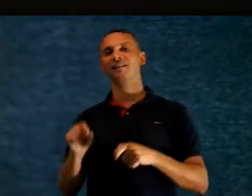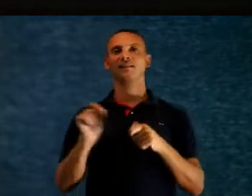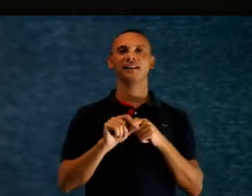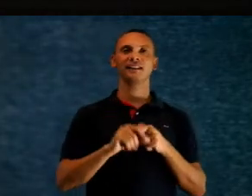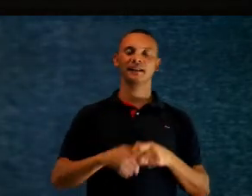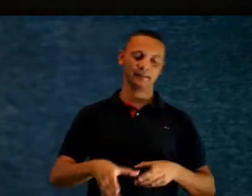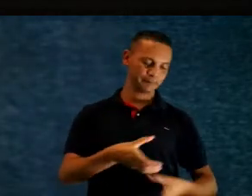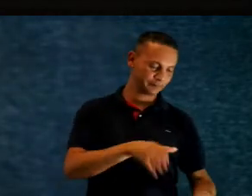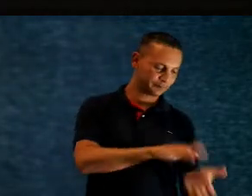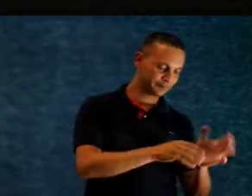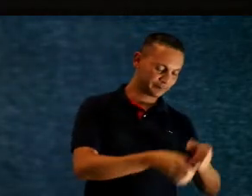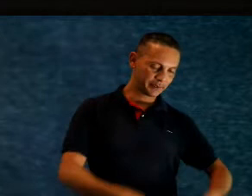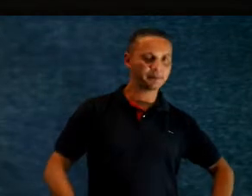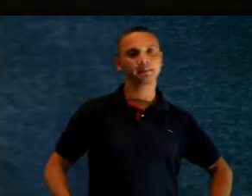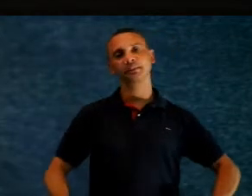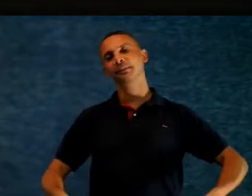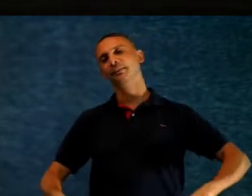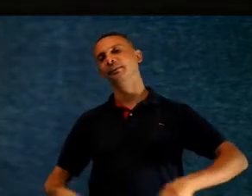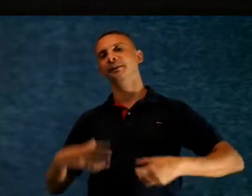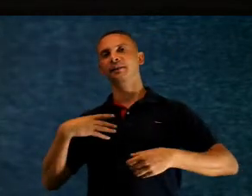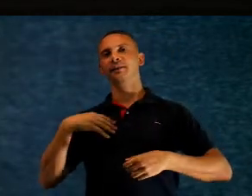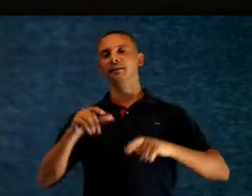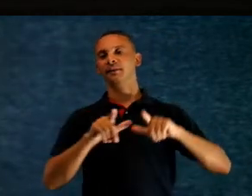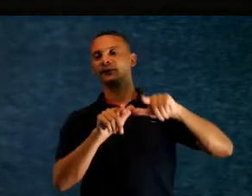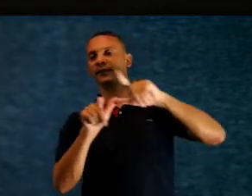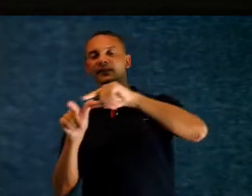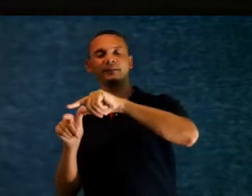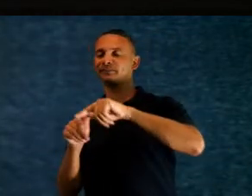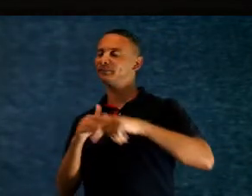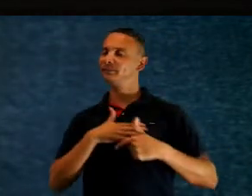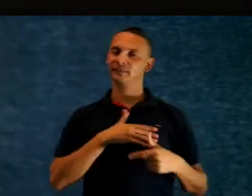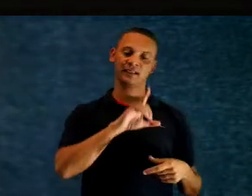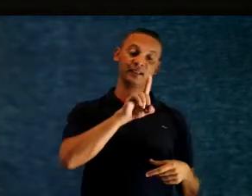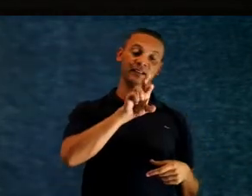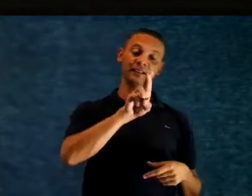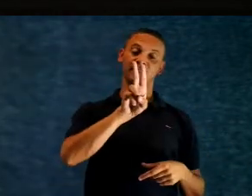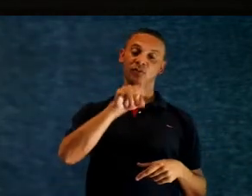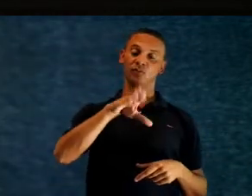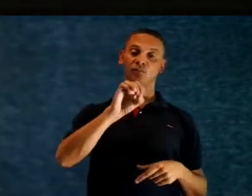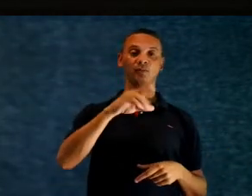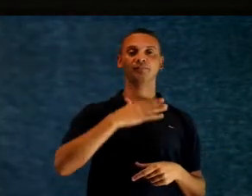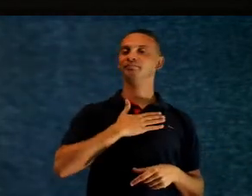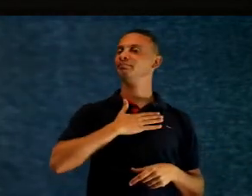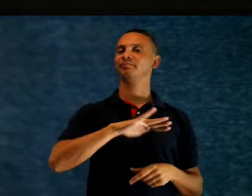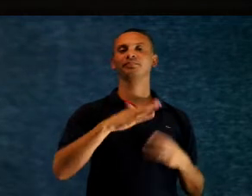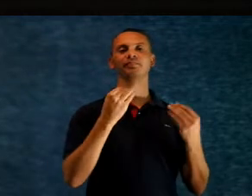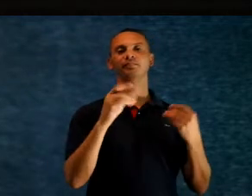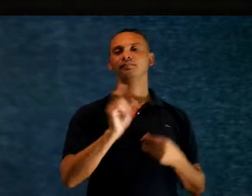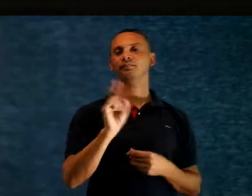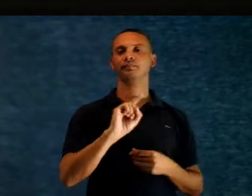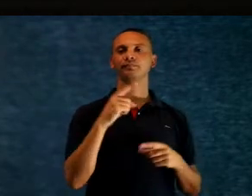gostava de sair do cantinho dele, né? Portanto, havia também